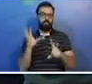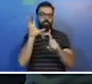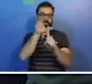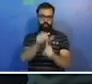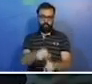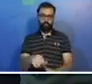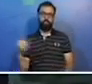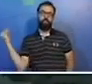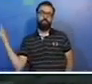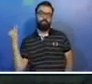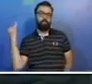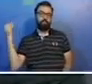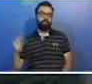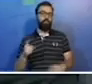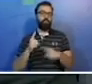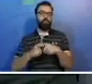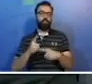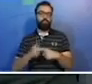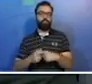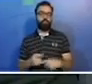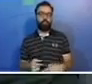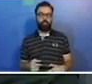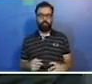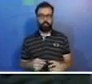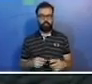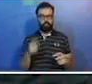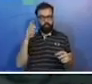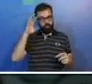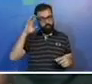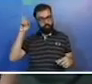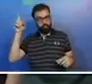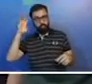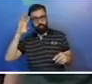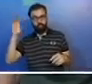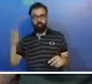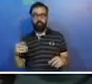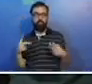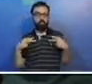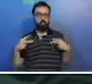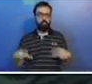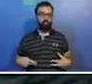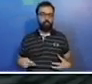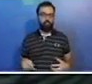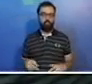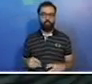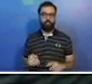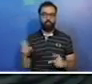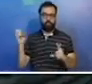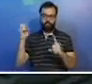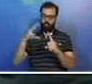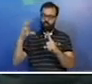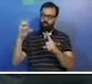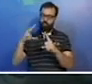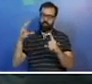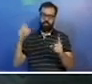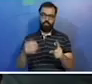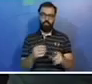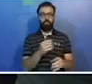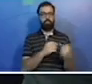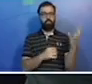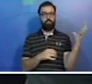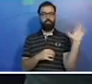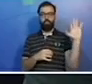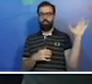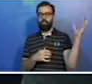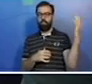predadores e refletir sobre a interferência humana na natureza. Nós vamos resolver juntos as atividades 1 e